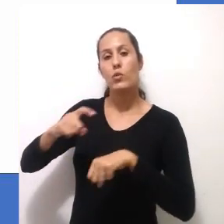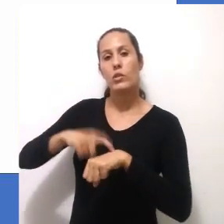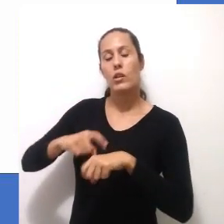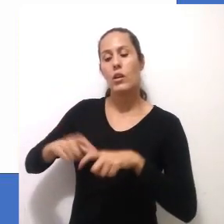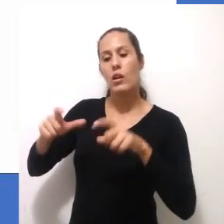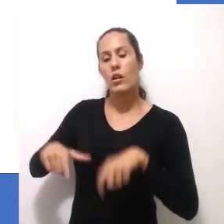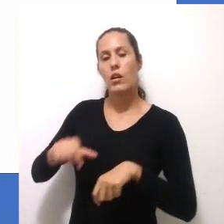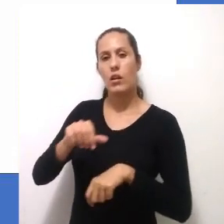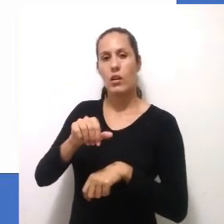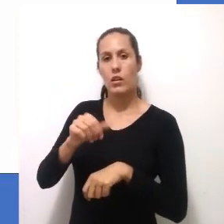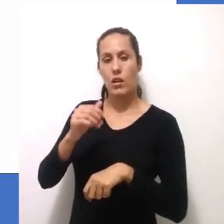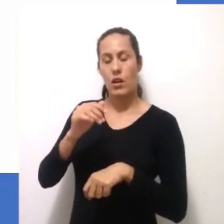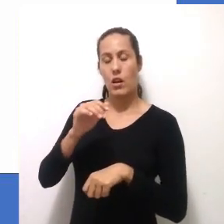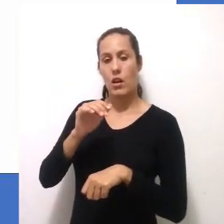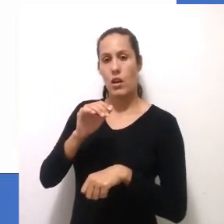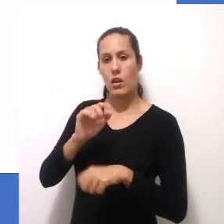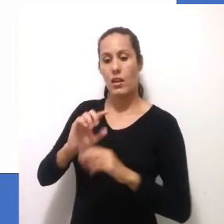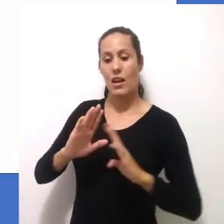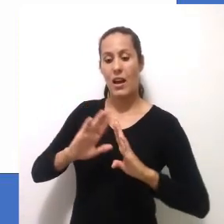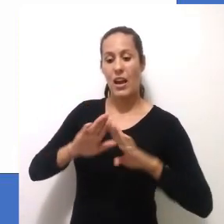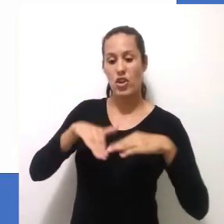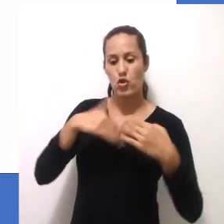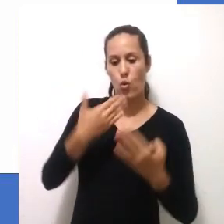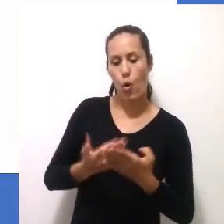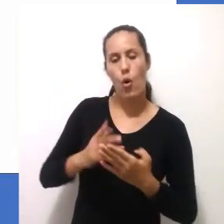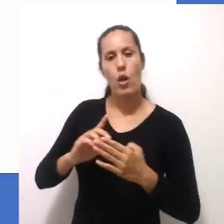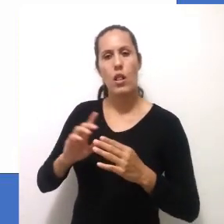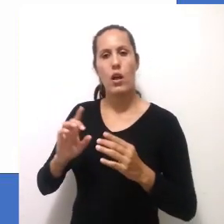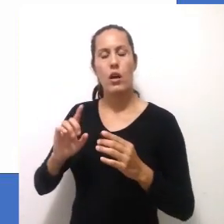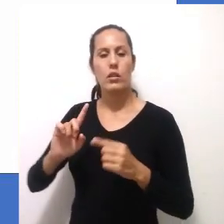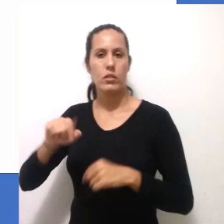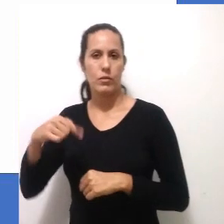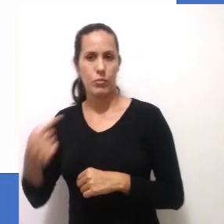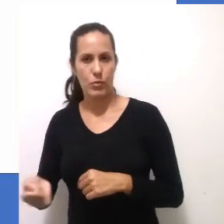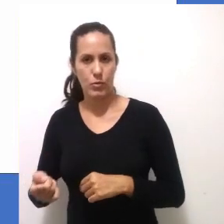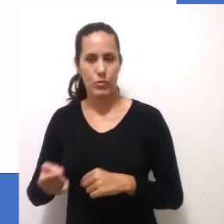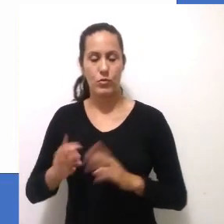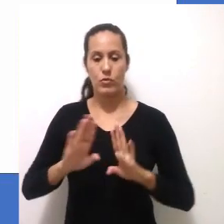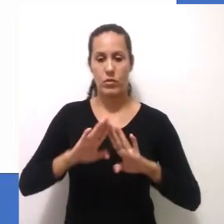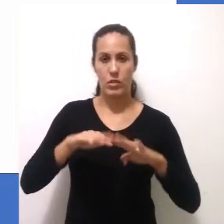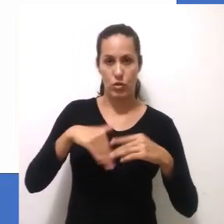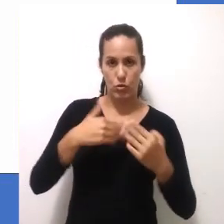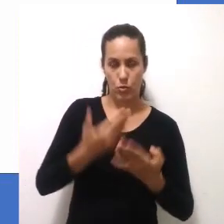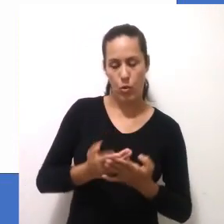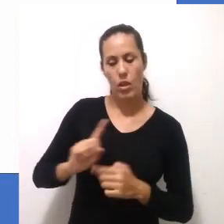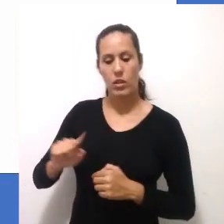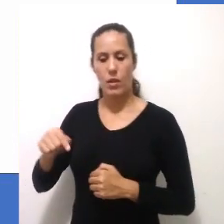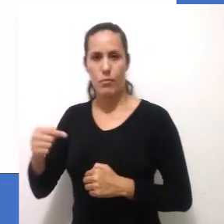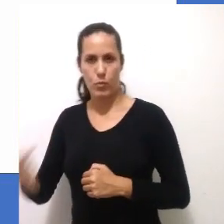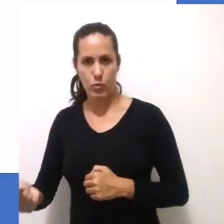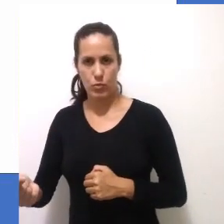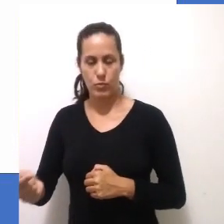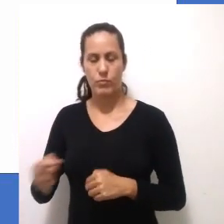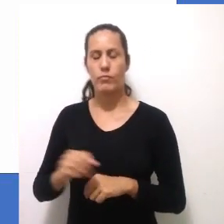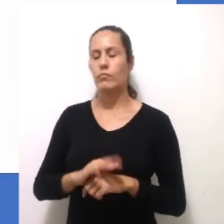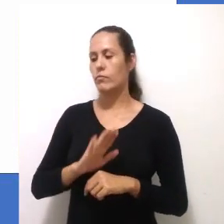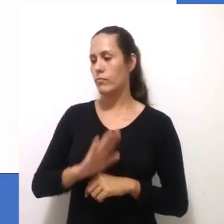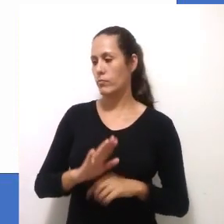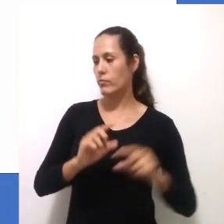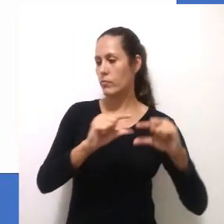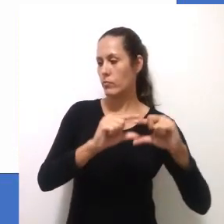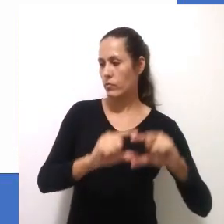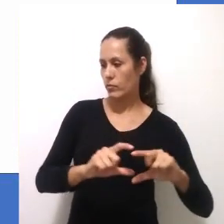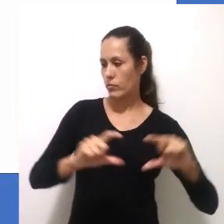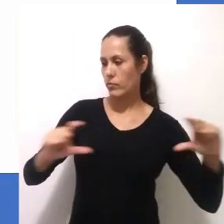do nosso tempo after school, depois da escola. Então percebe como fica a sentença? We